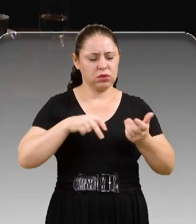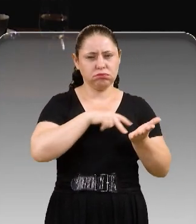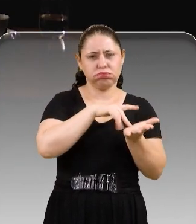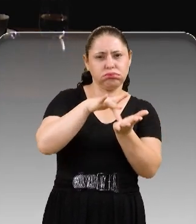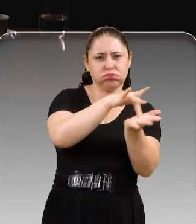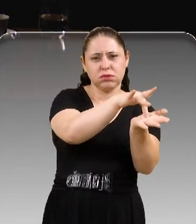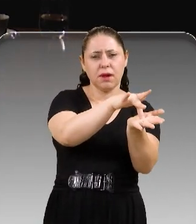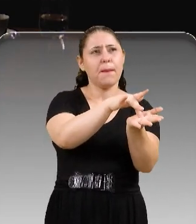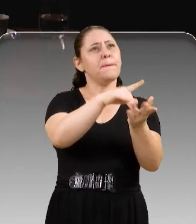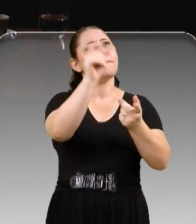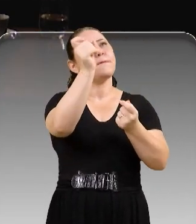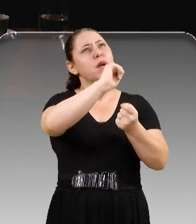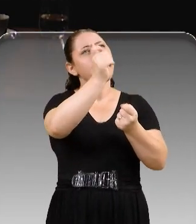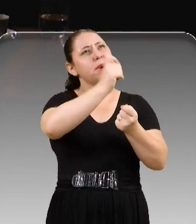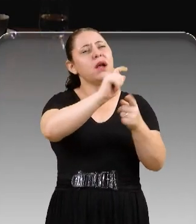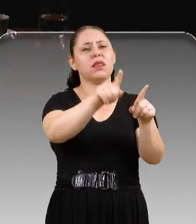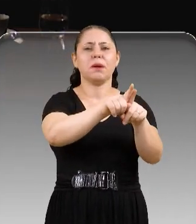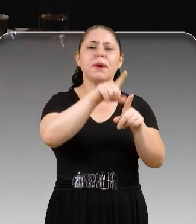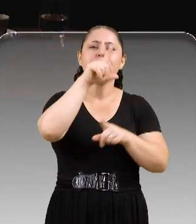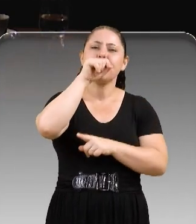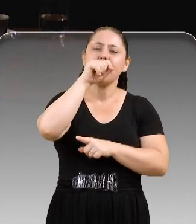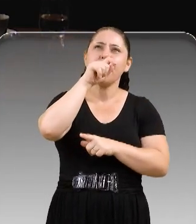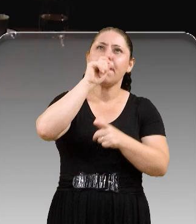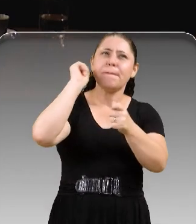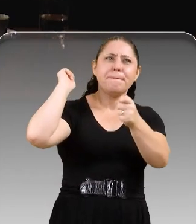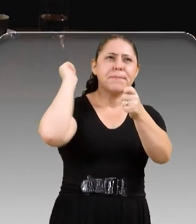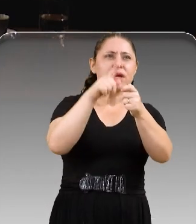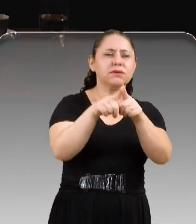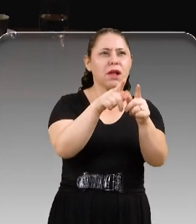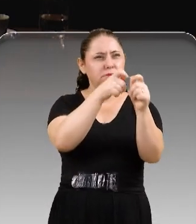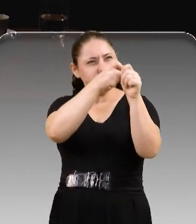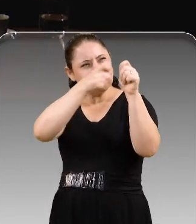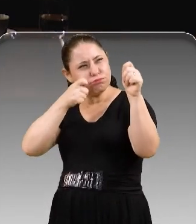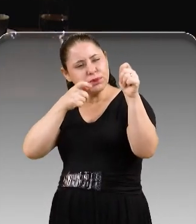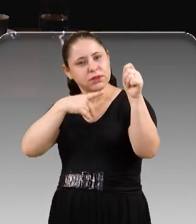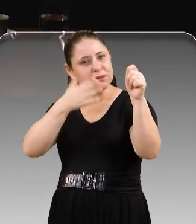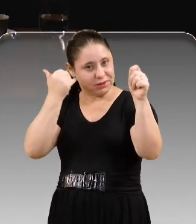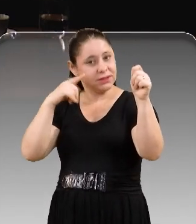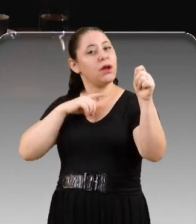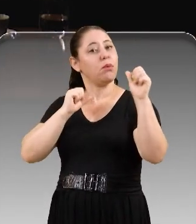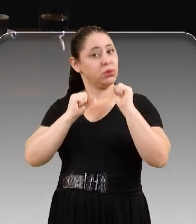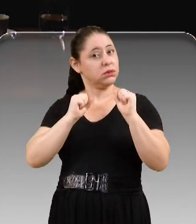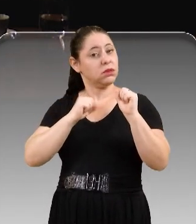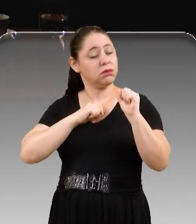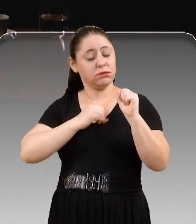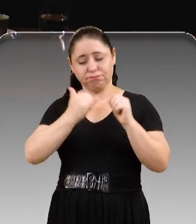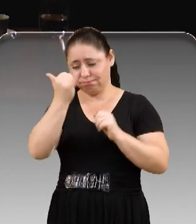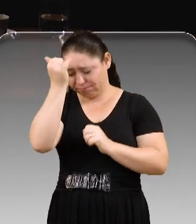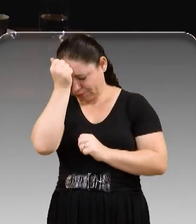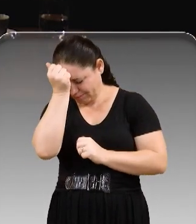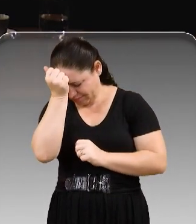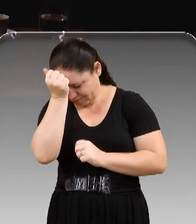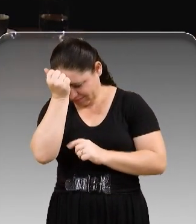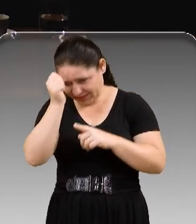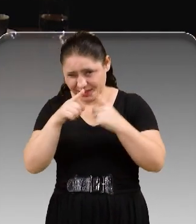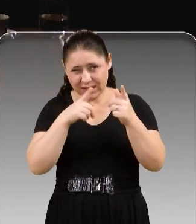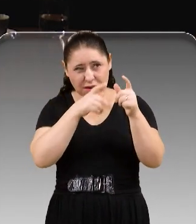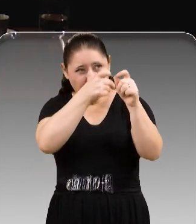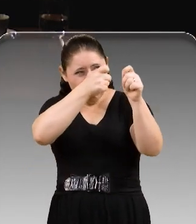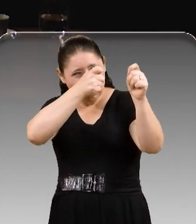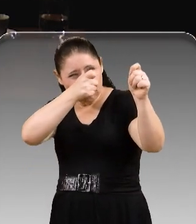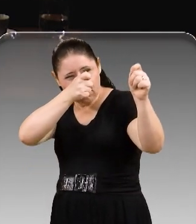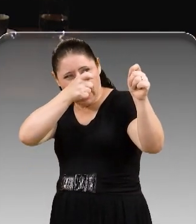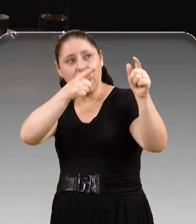rolimã, soltar papagaio, caçar passarinho, etc. Enfim, naquele tempo ainda, e até me arrependo disso, nesse ato, nesse